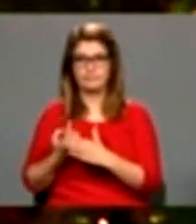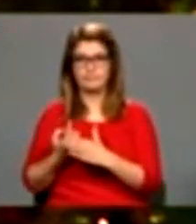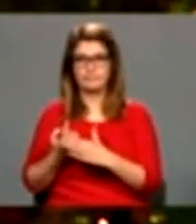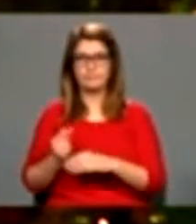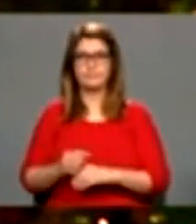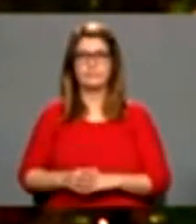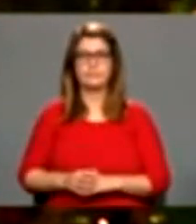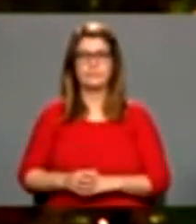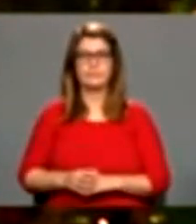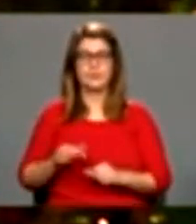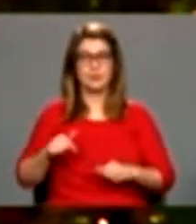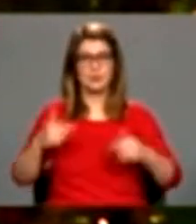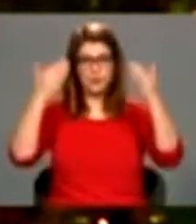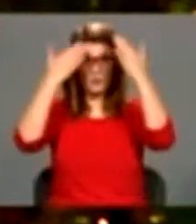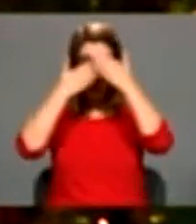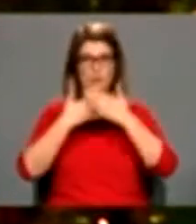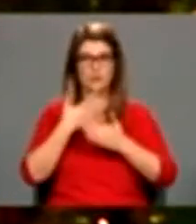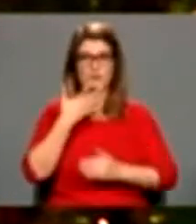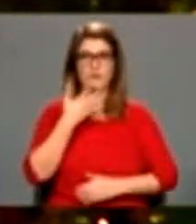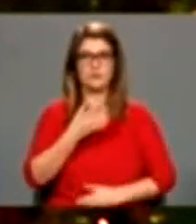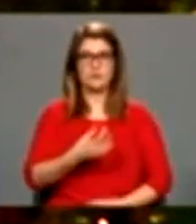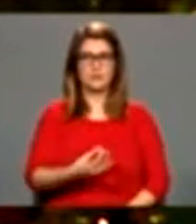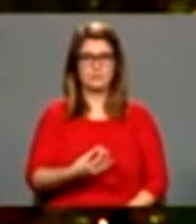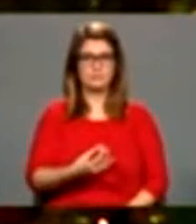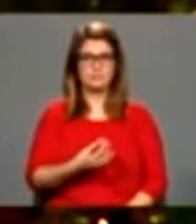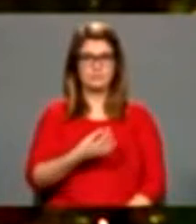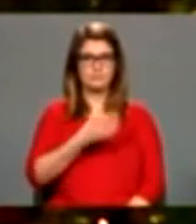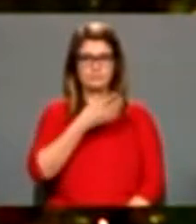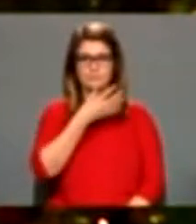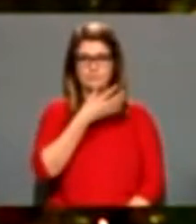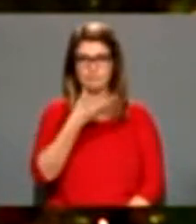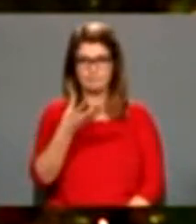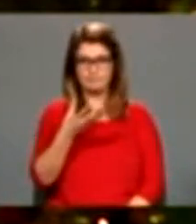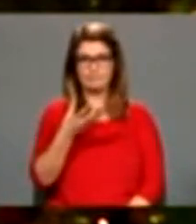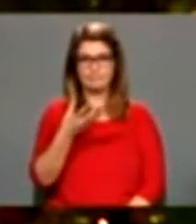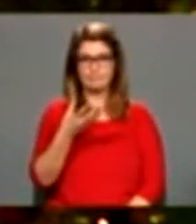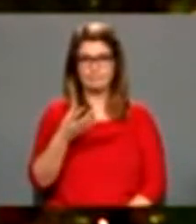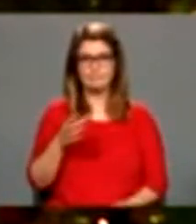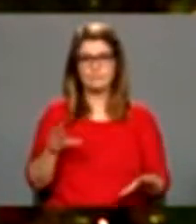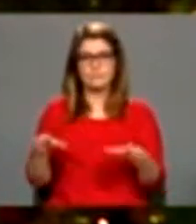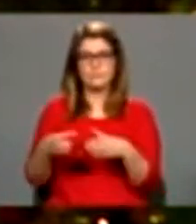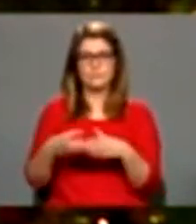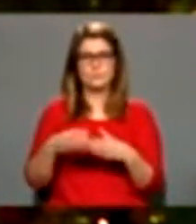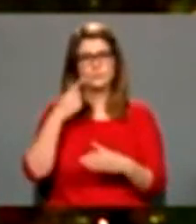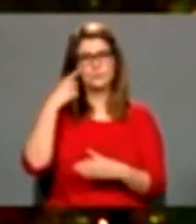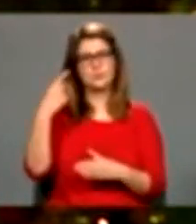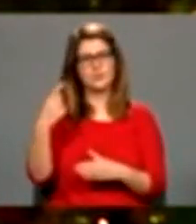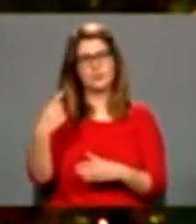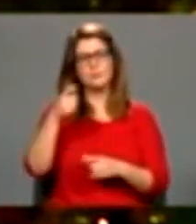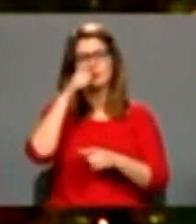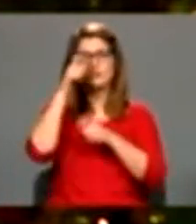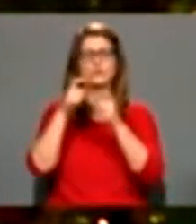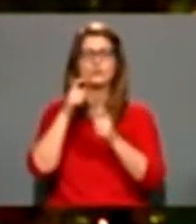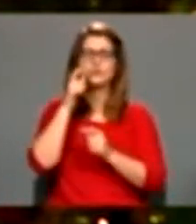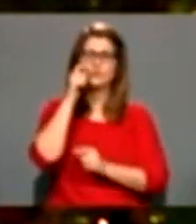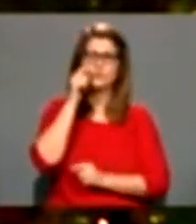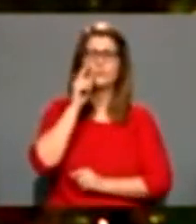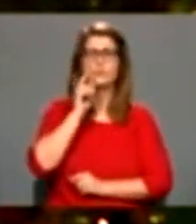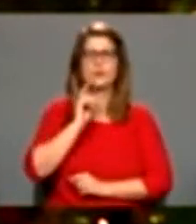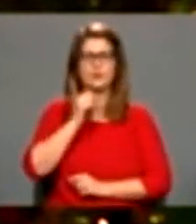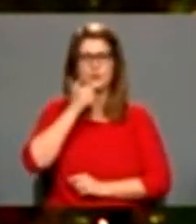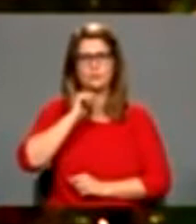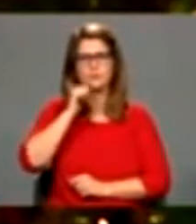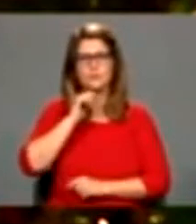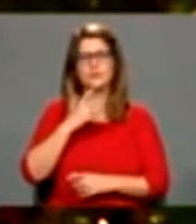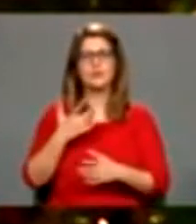nesta noite de natal quero dirigir num especialmente as açorianas e açorianos para quem este tempo